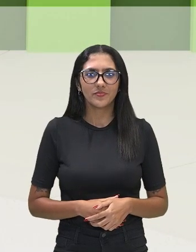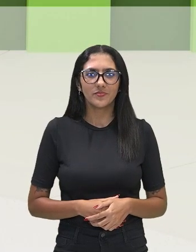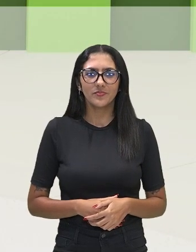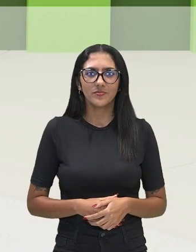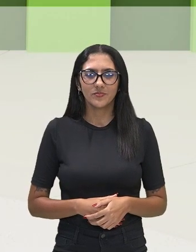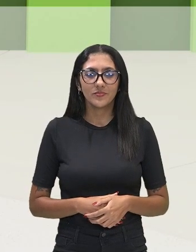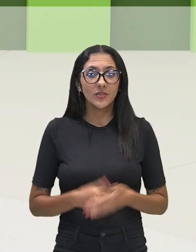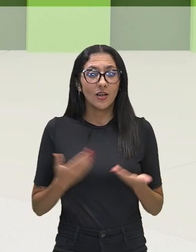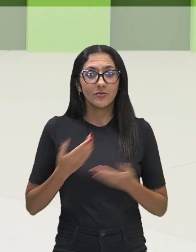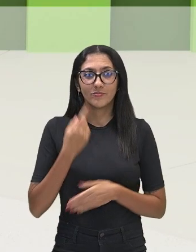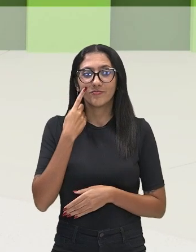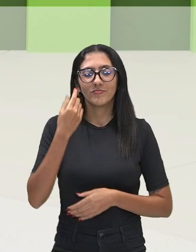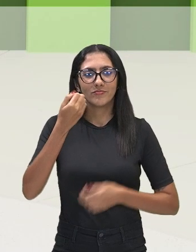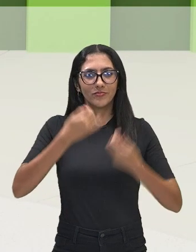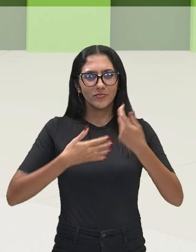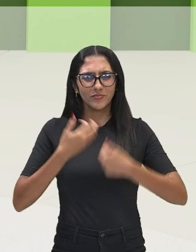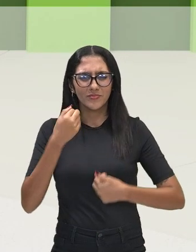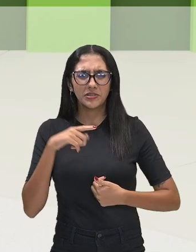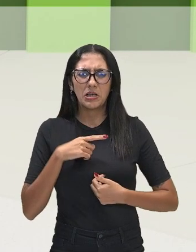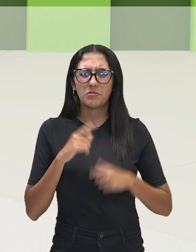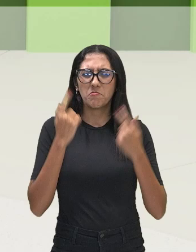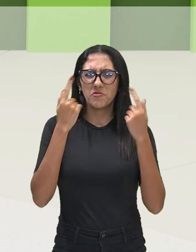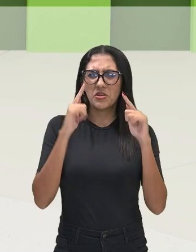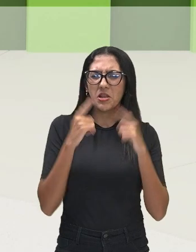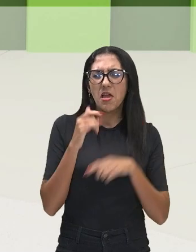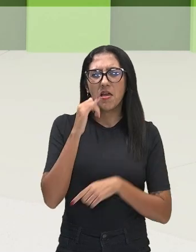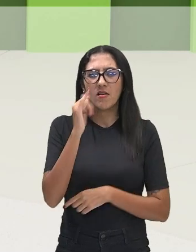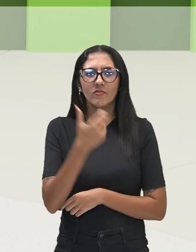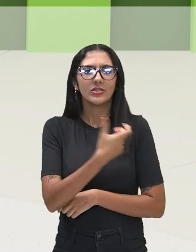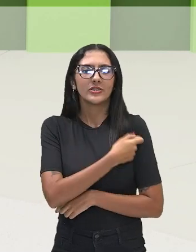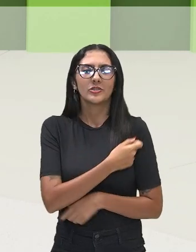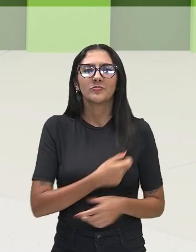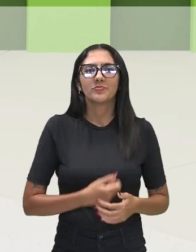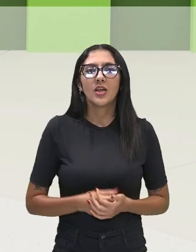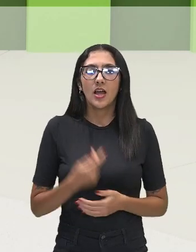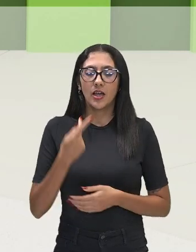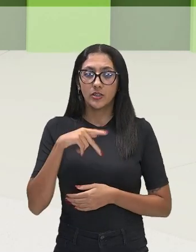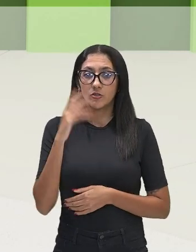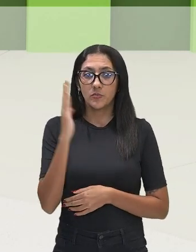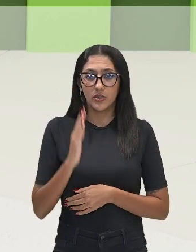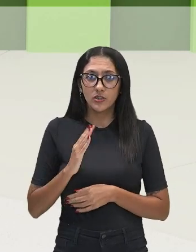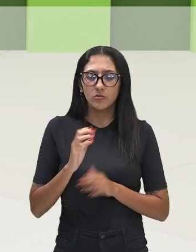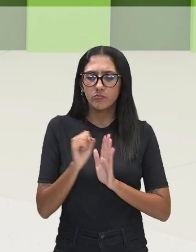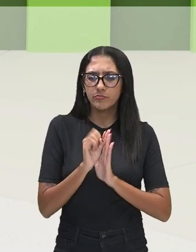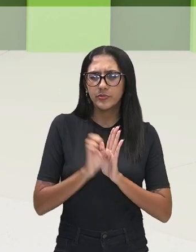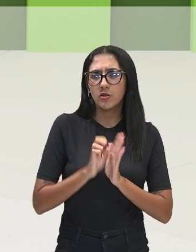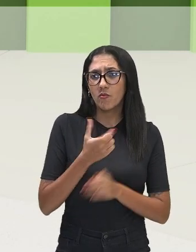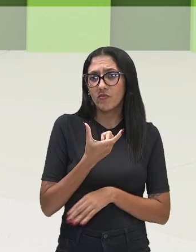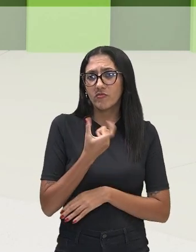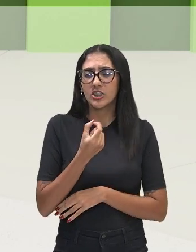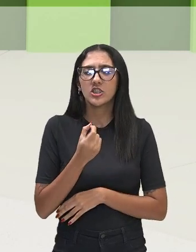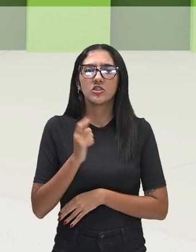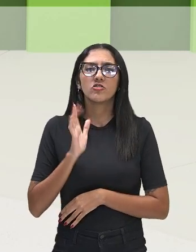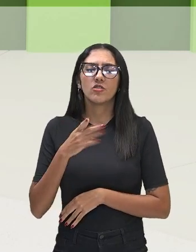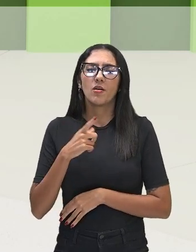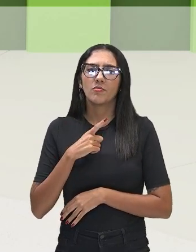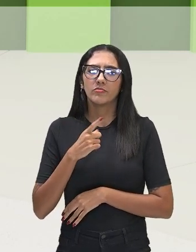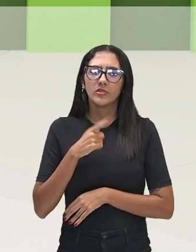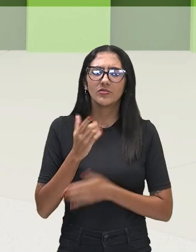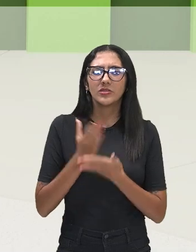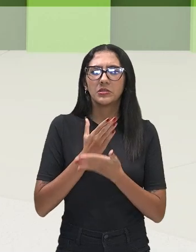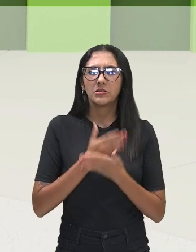falar sobre a revolta da vacina. O Brasil, no início do século XX, estava passando por